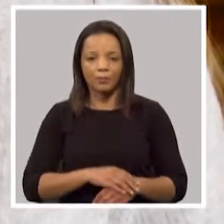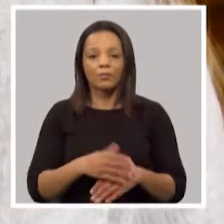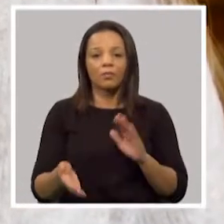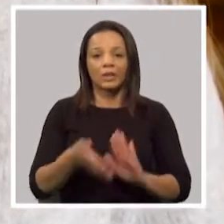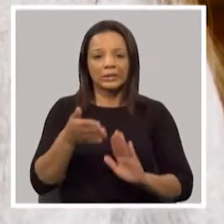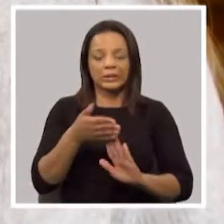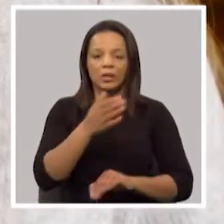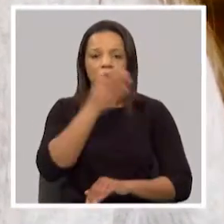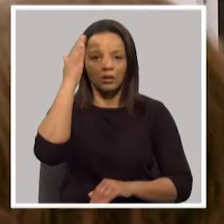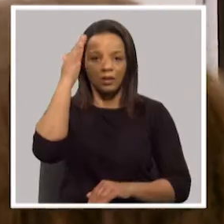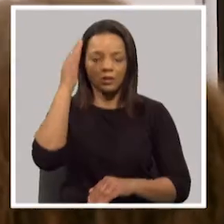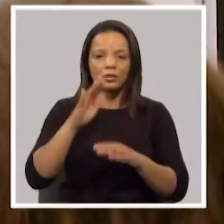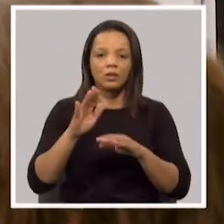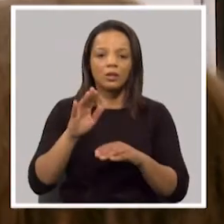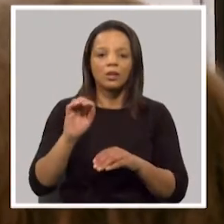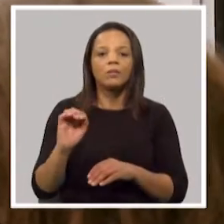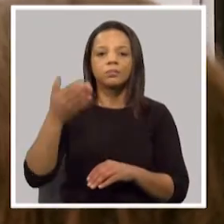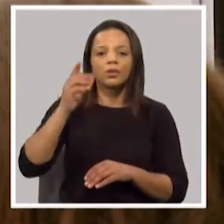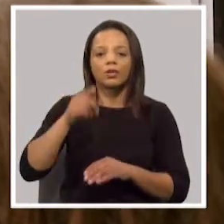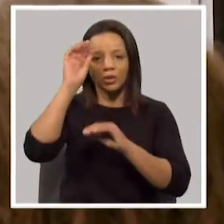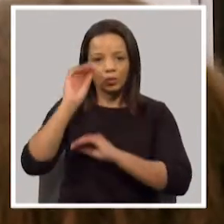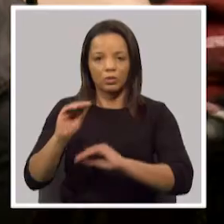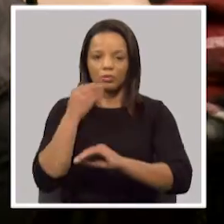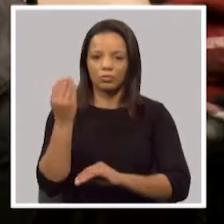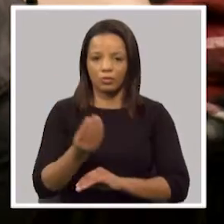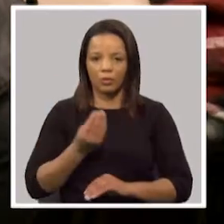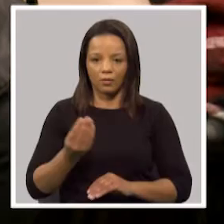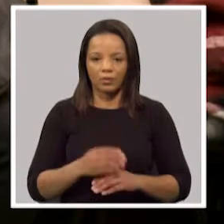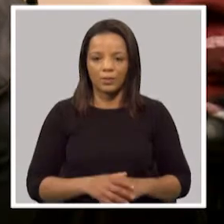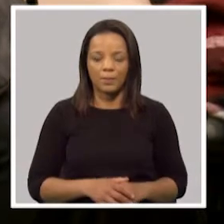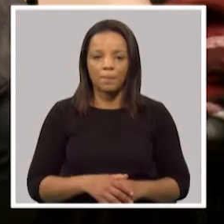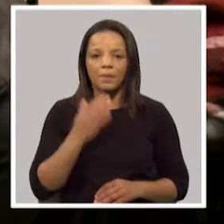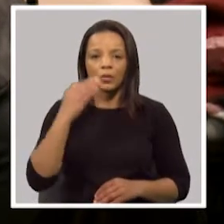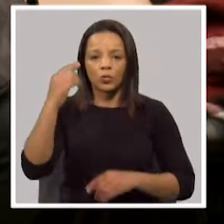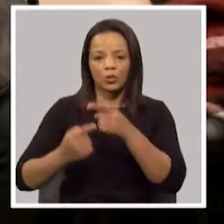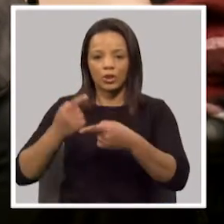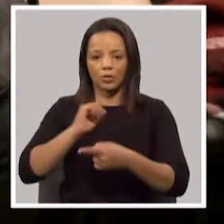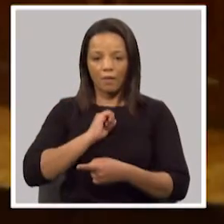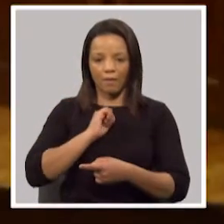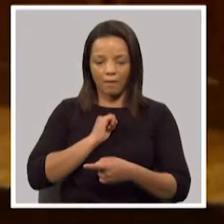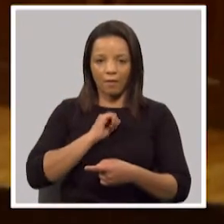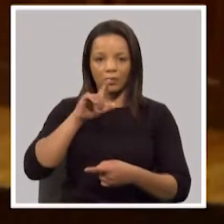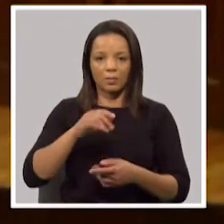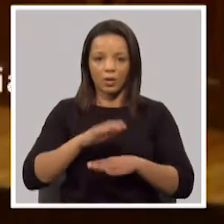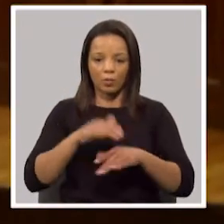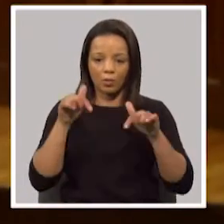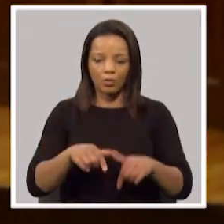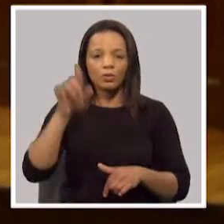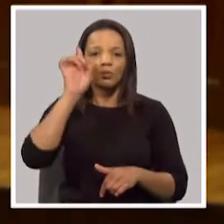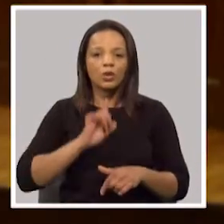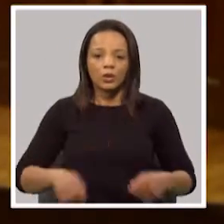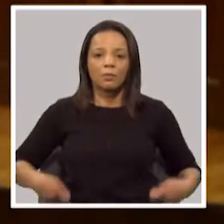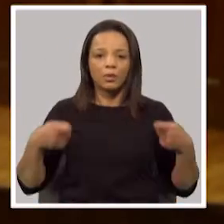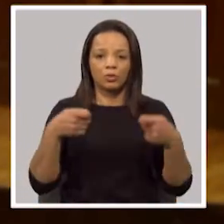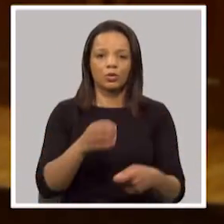Para acelerar a tendência, um dos fatores essenciais é a educação dos jovens. A minha geração atual e o facto de sermos mulheres